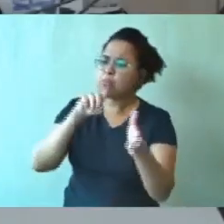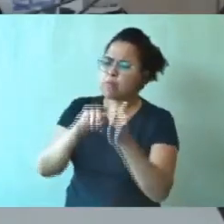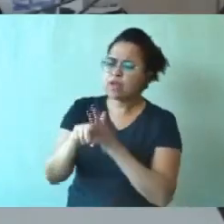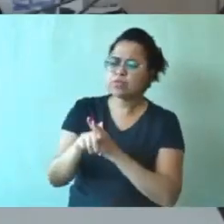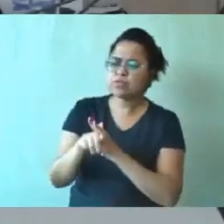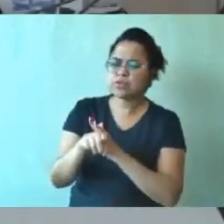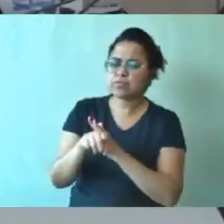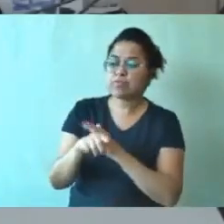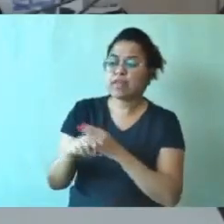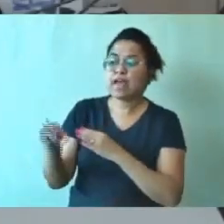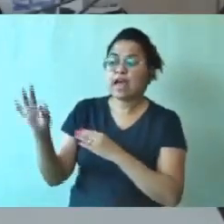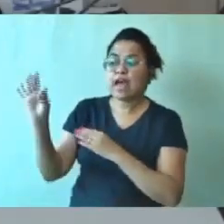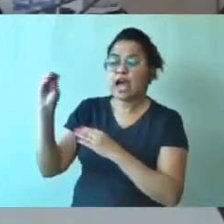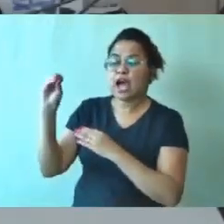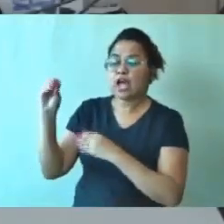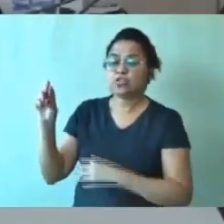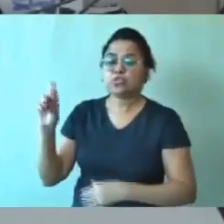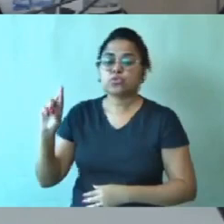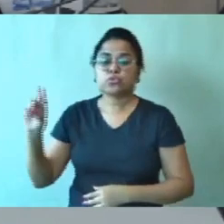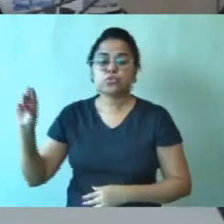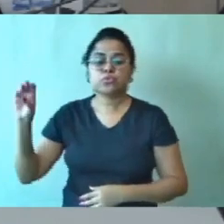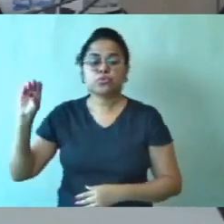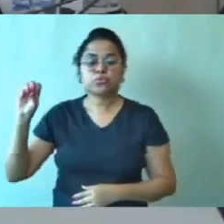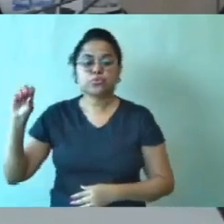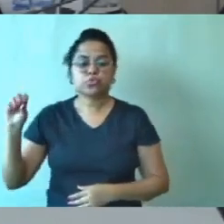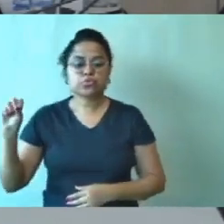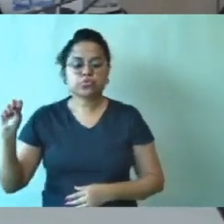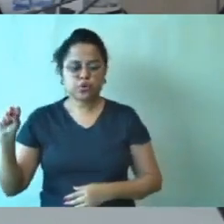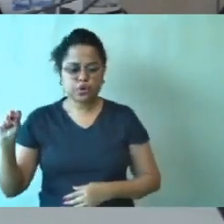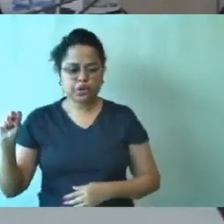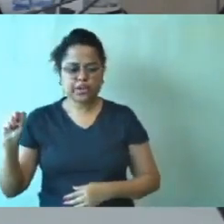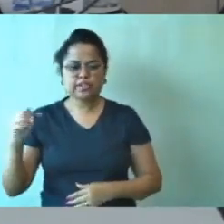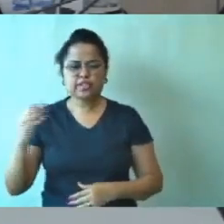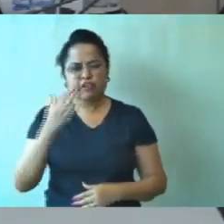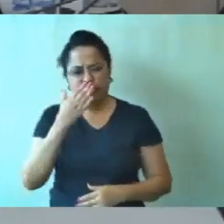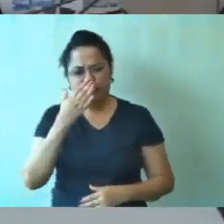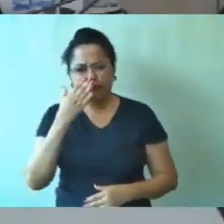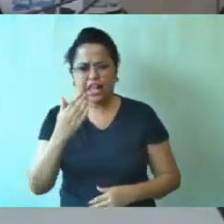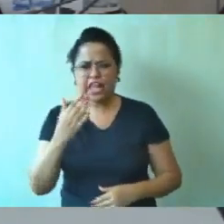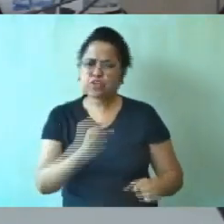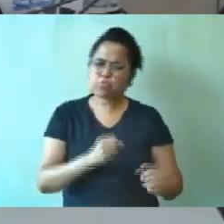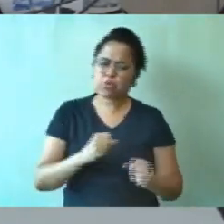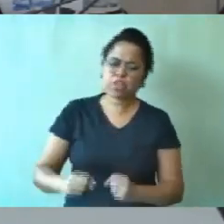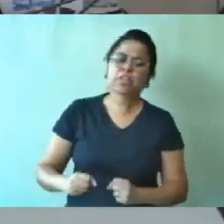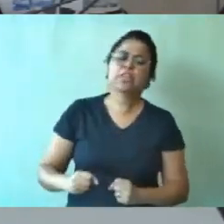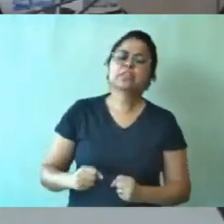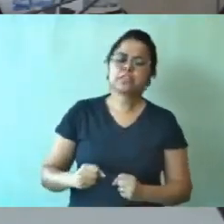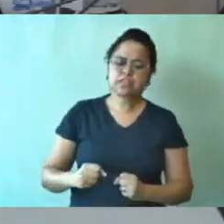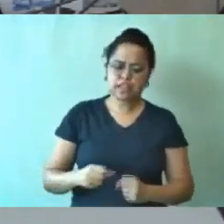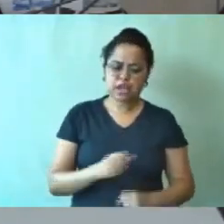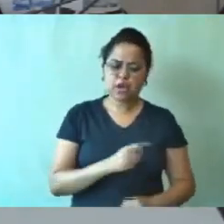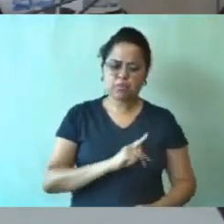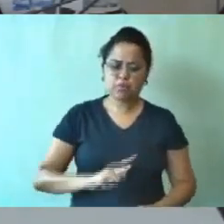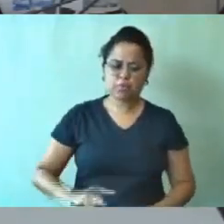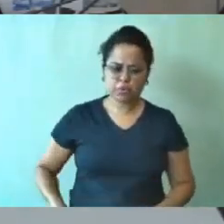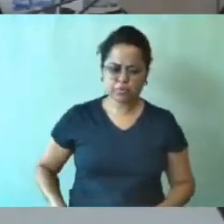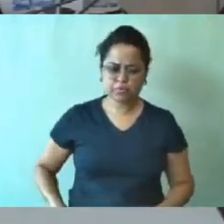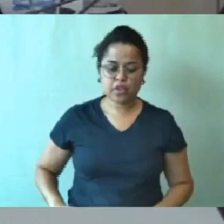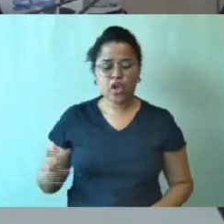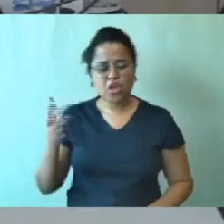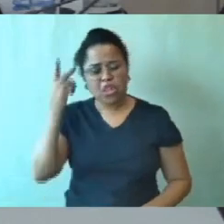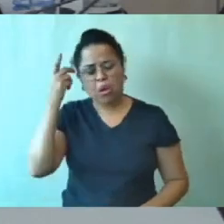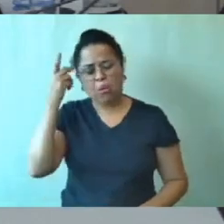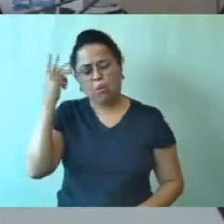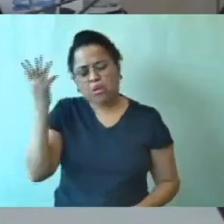Torres, então, ela que estava ainda fazendo essa frente ao poder público, porque ainda não saiu. Formalmente, sim. Então tá, formalmente. E aí